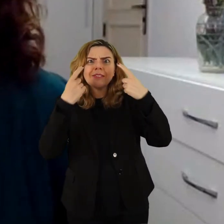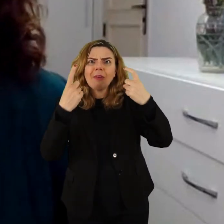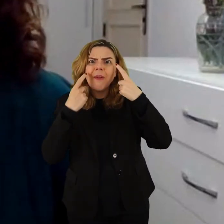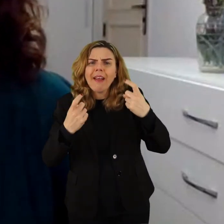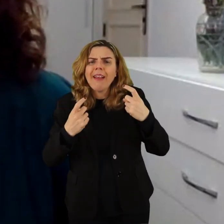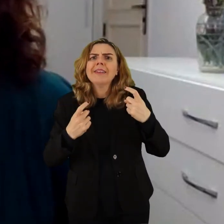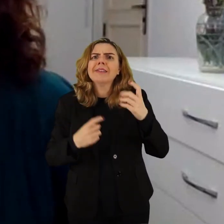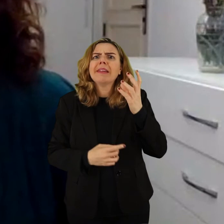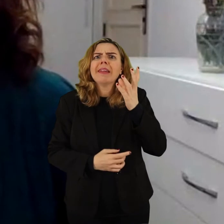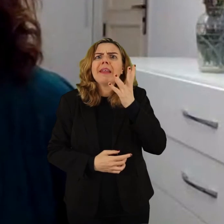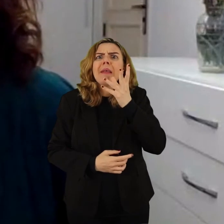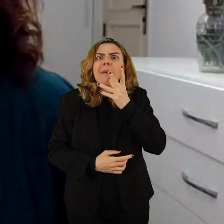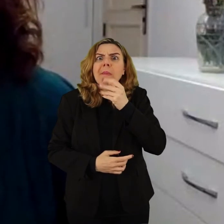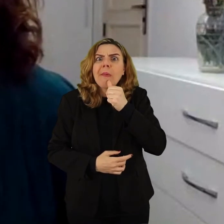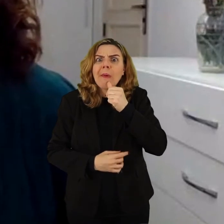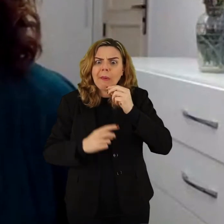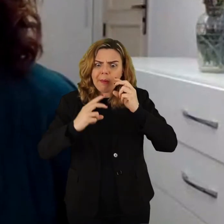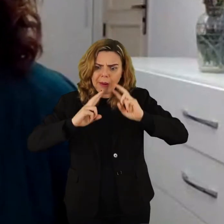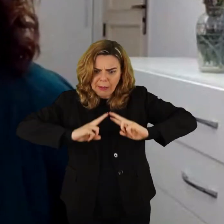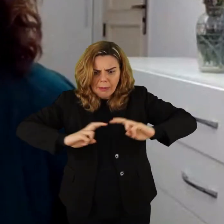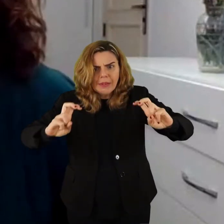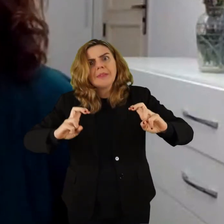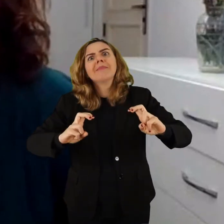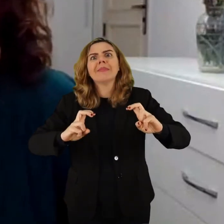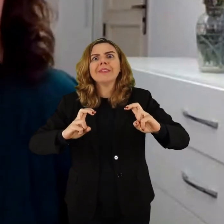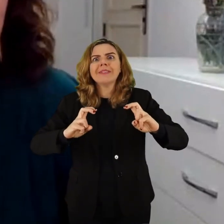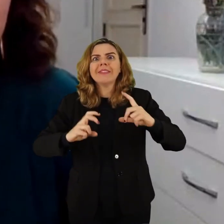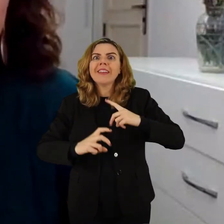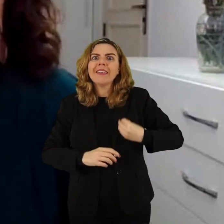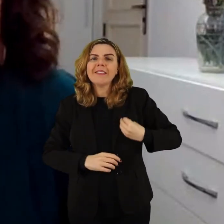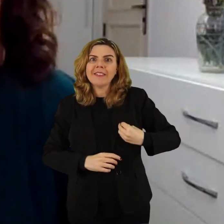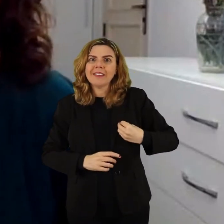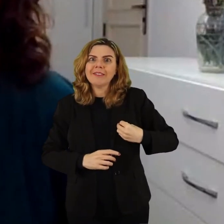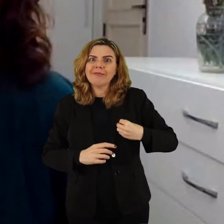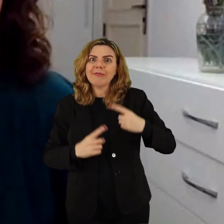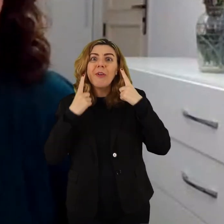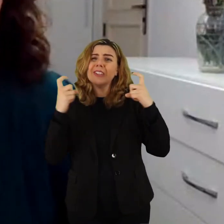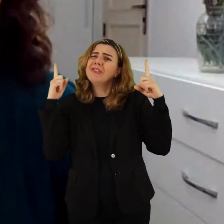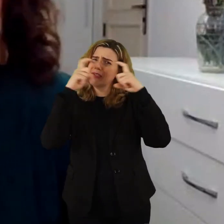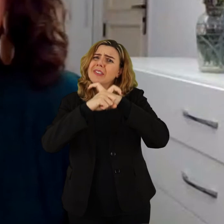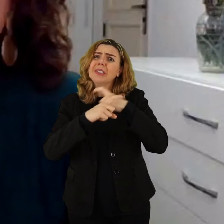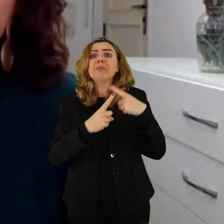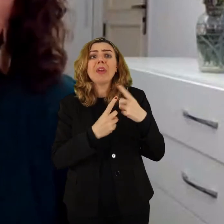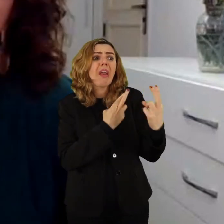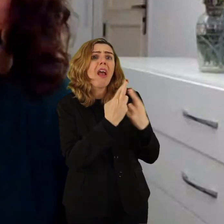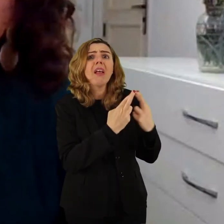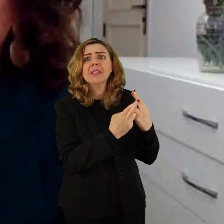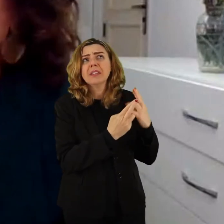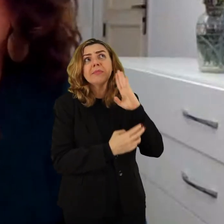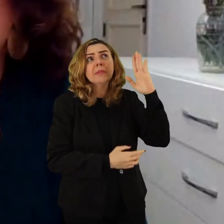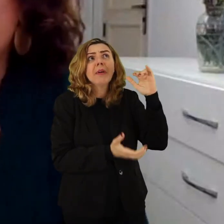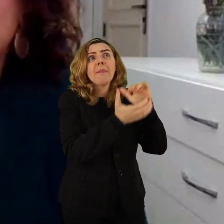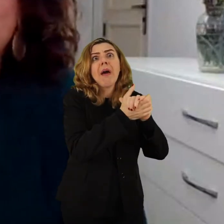violência, demora muito pra gente se reconhecer nela. Porque é difícil. Afinal de contas, um relacionamento,